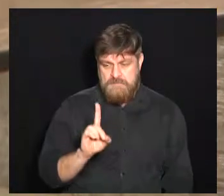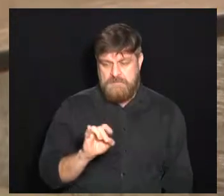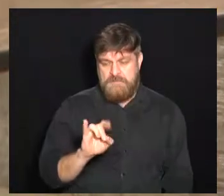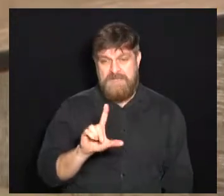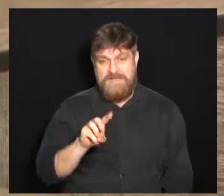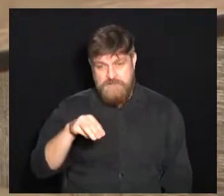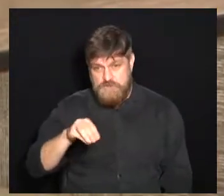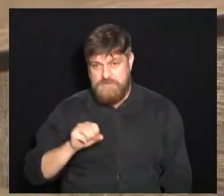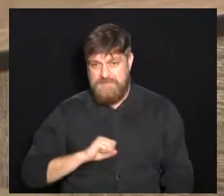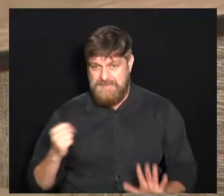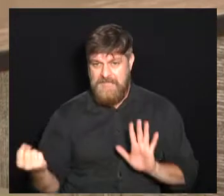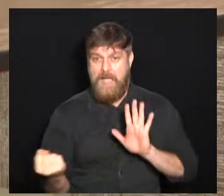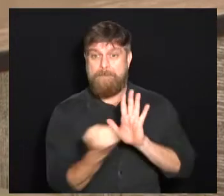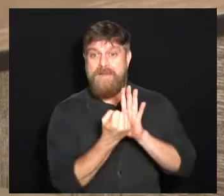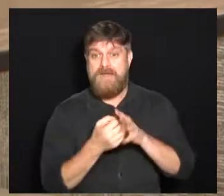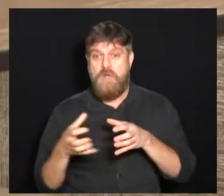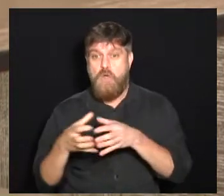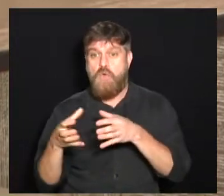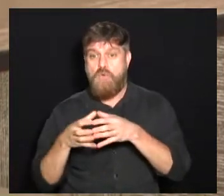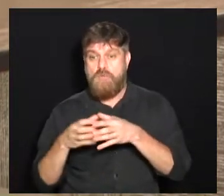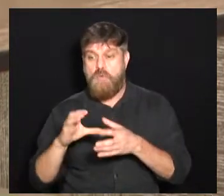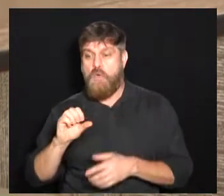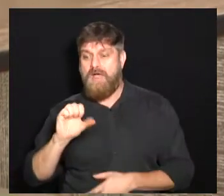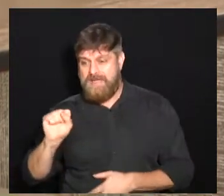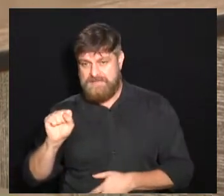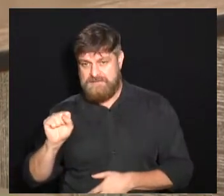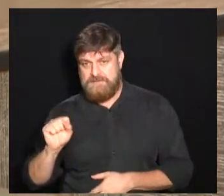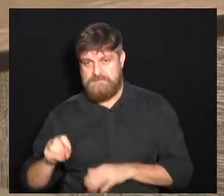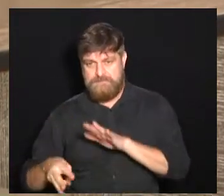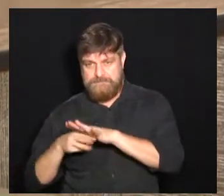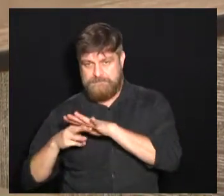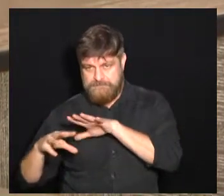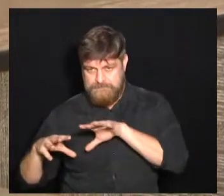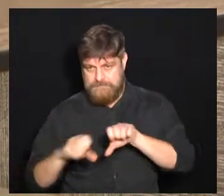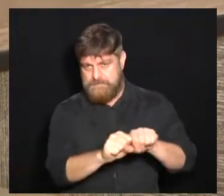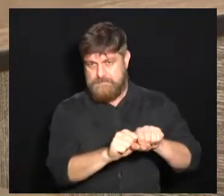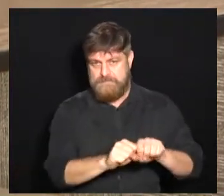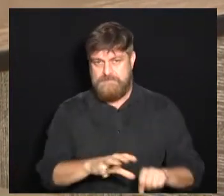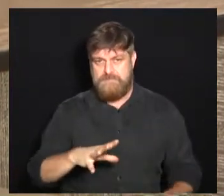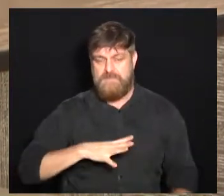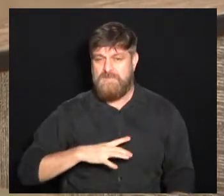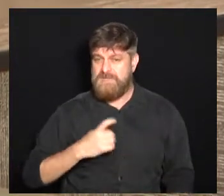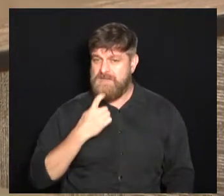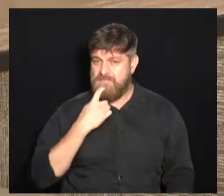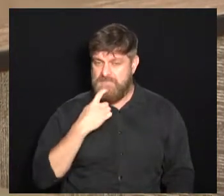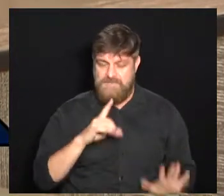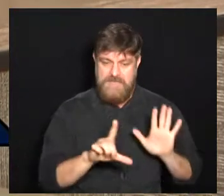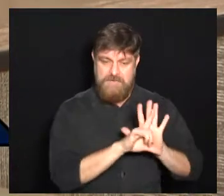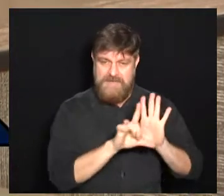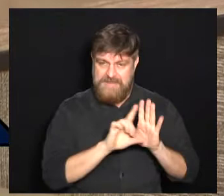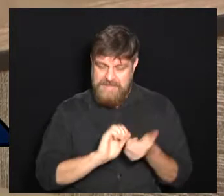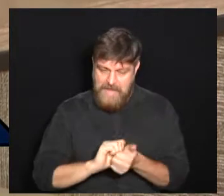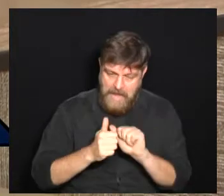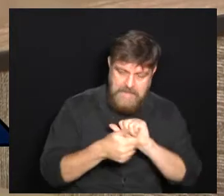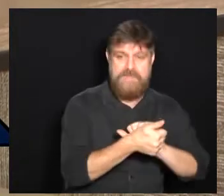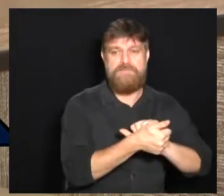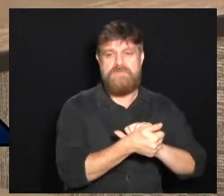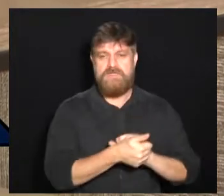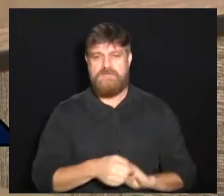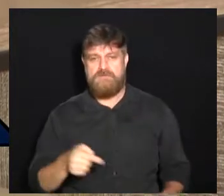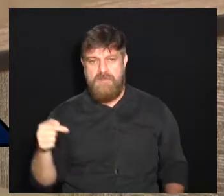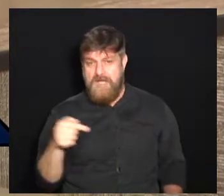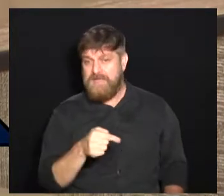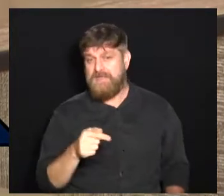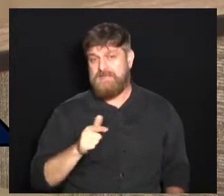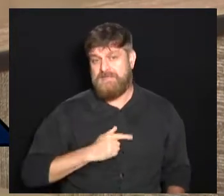estabeleceu o marco legal das organizações sociais. E Campinas fez uma lei adaptando a realidade local aqui